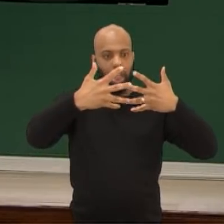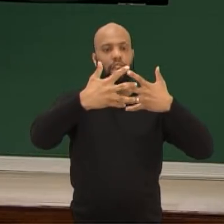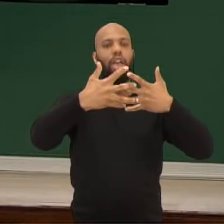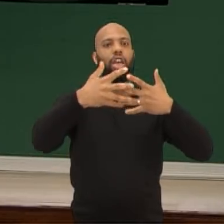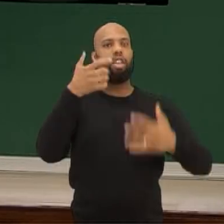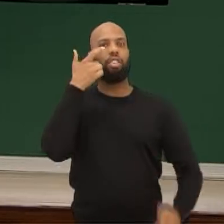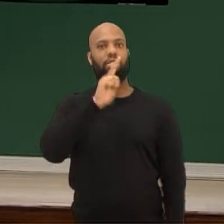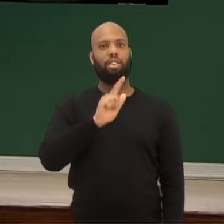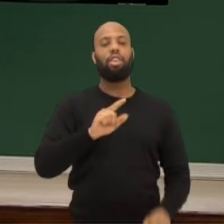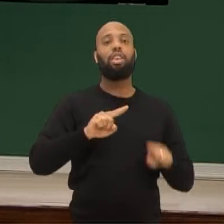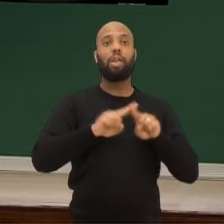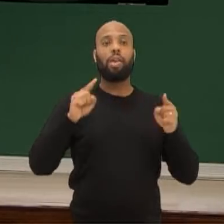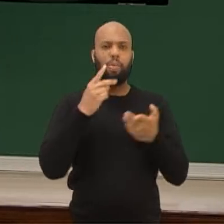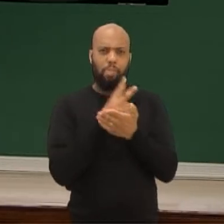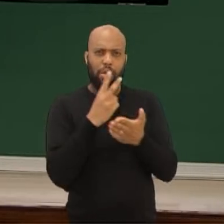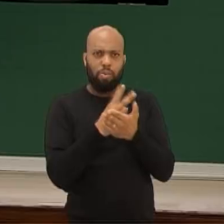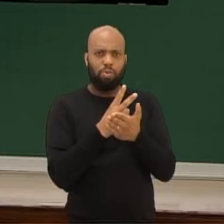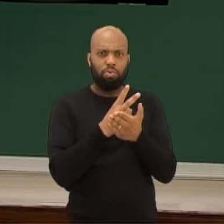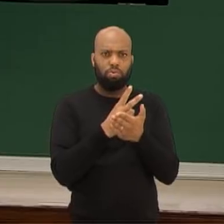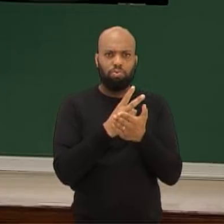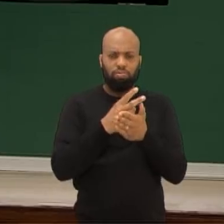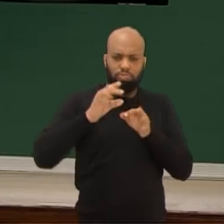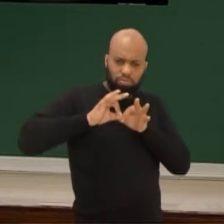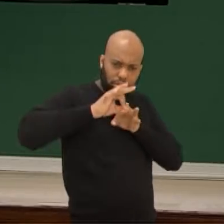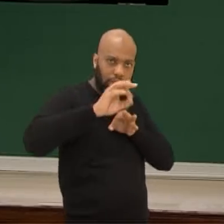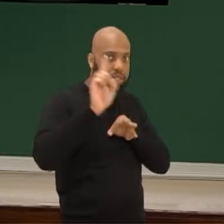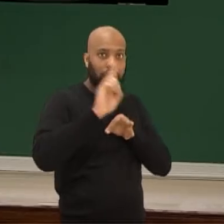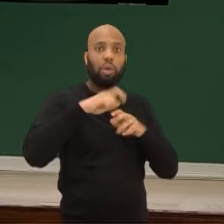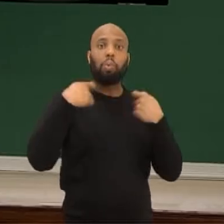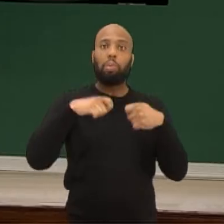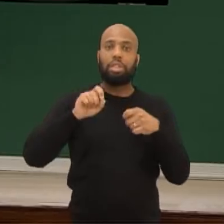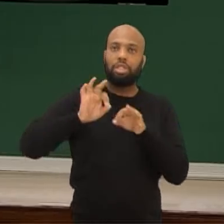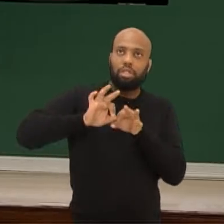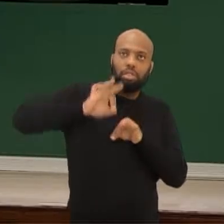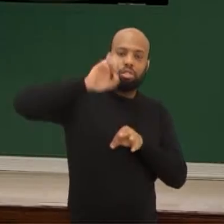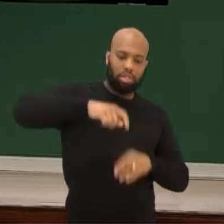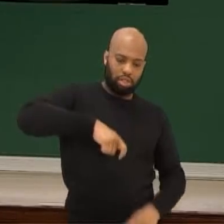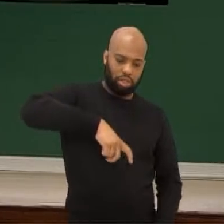encaixe dela não está na mesma direção. A gente vai subir essa figura